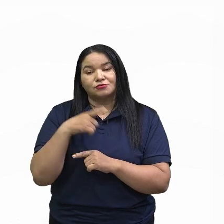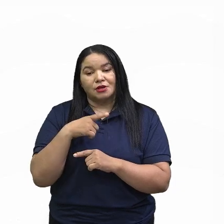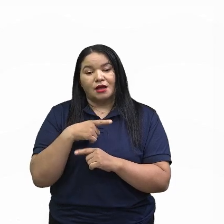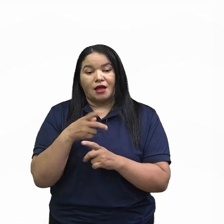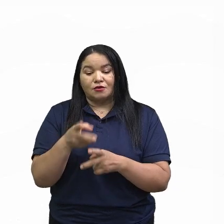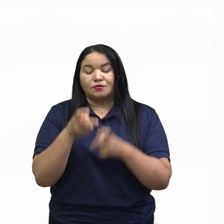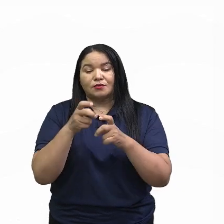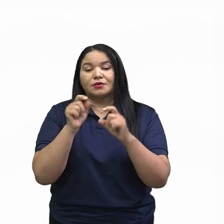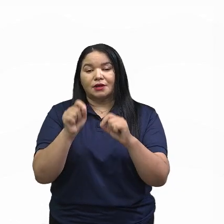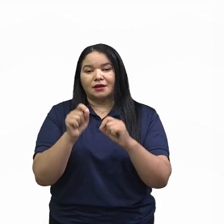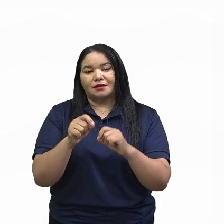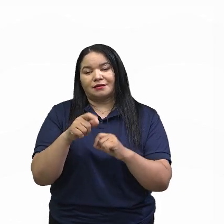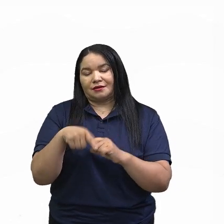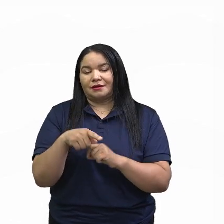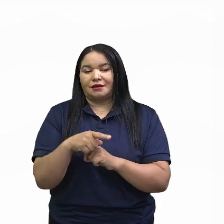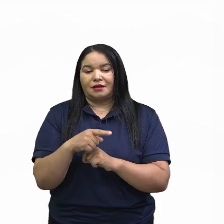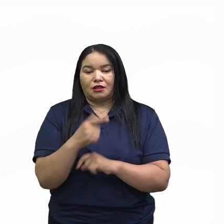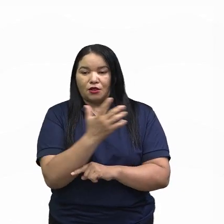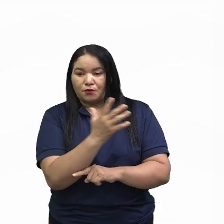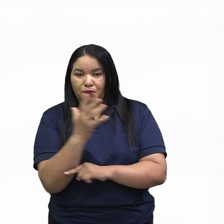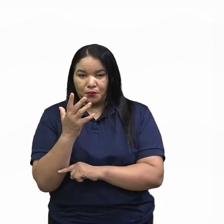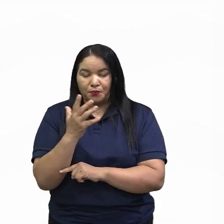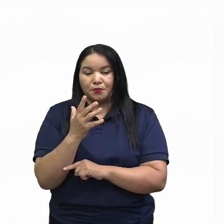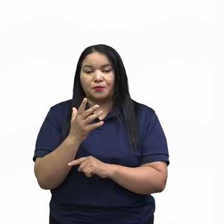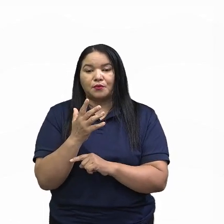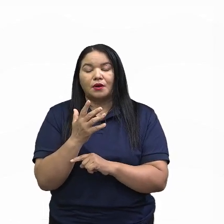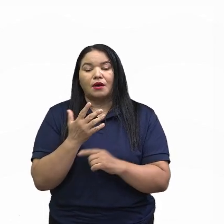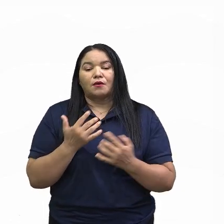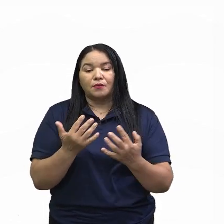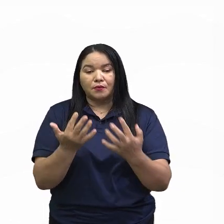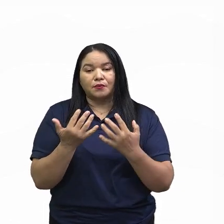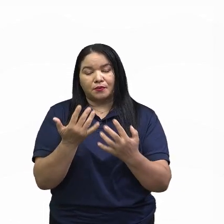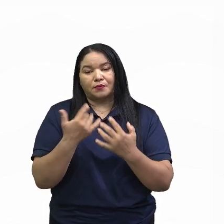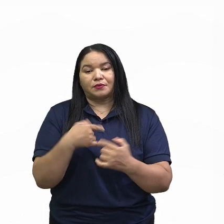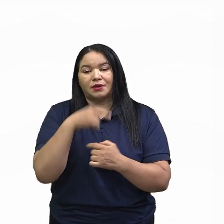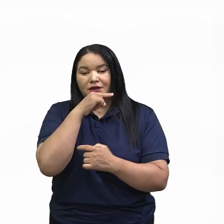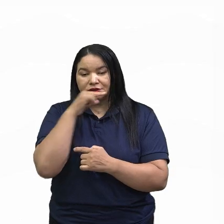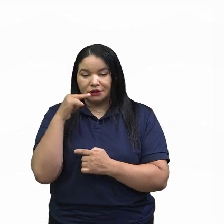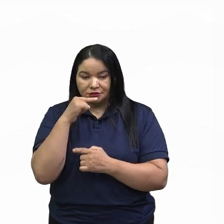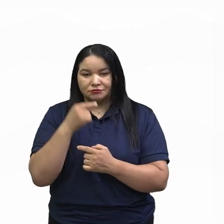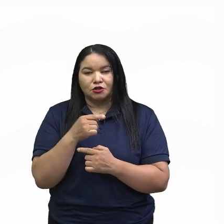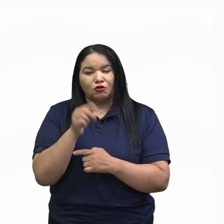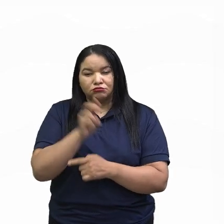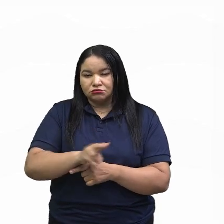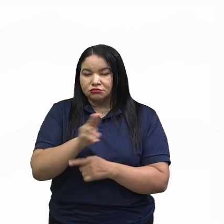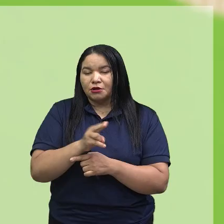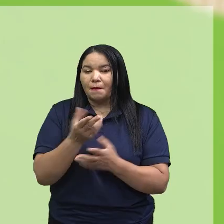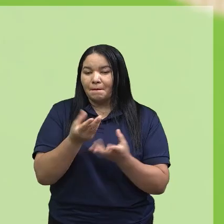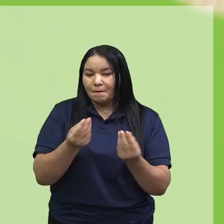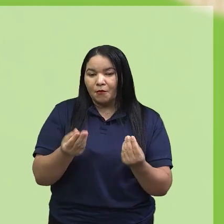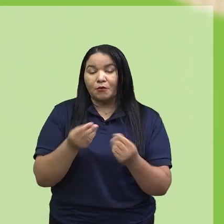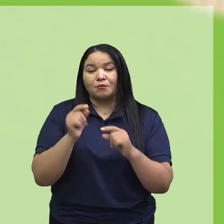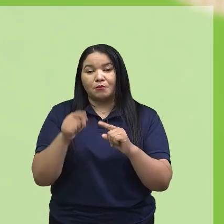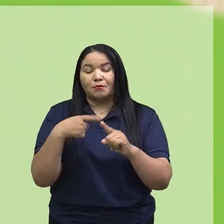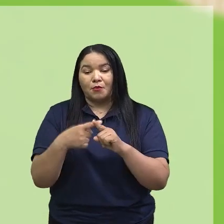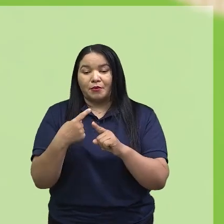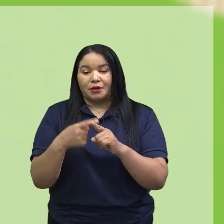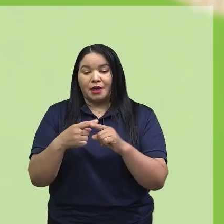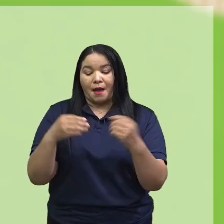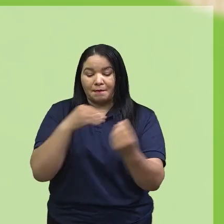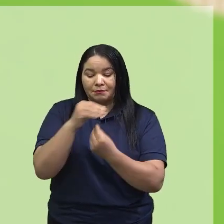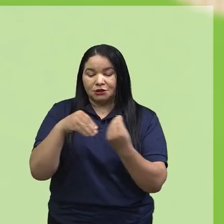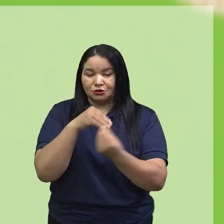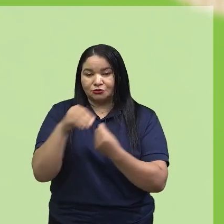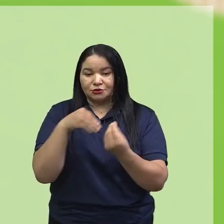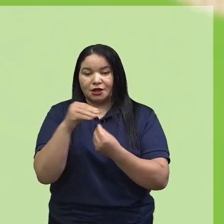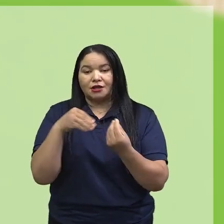cana-de-açúcar, tá certo, pessoal? Utilizado muito aí, né, nos nossos automóveis, já que ele é misturado com a gasolina